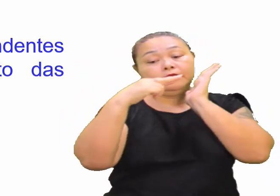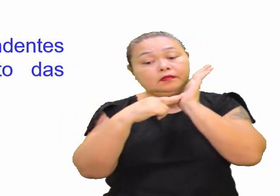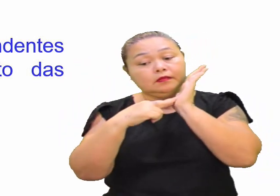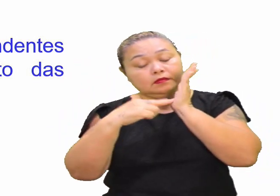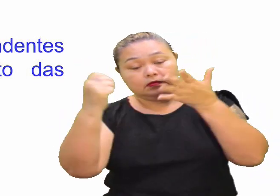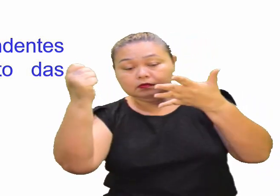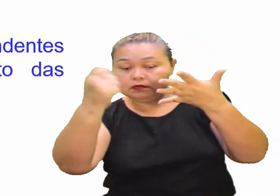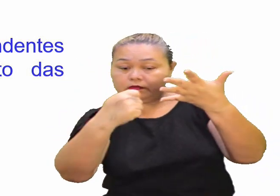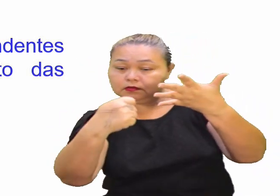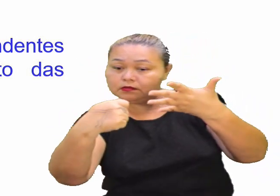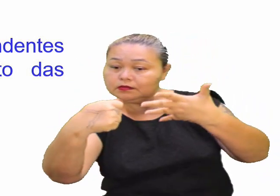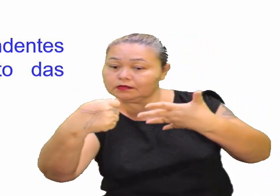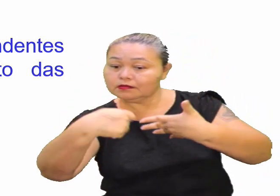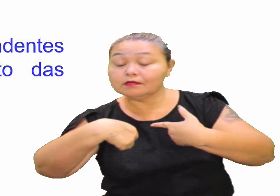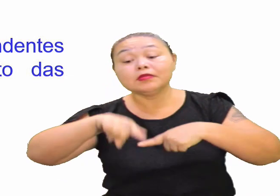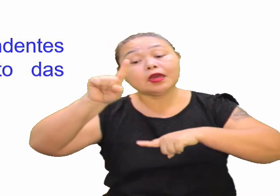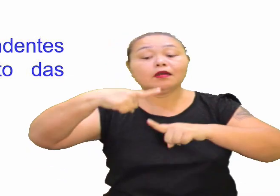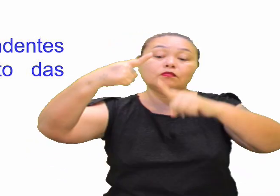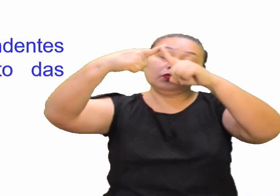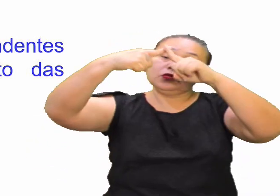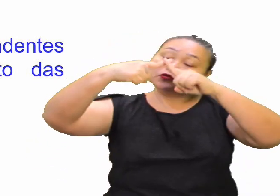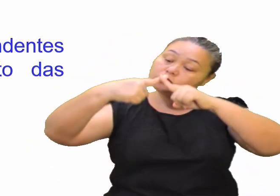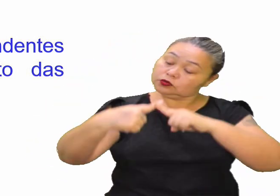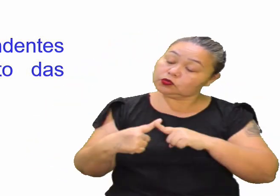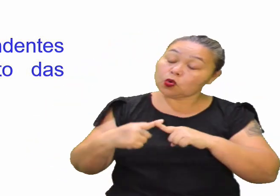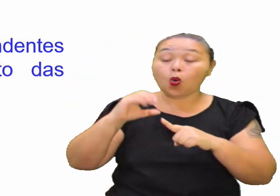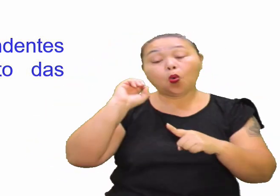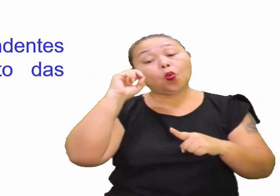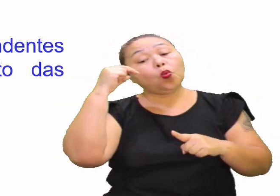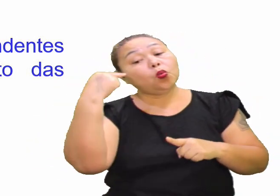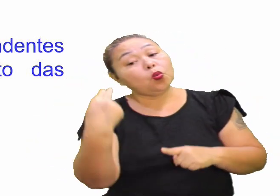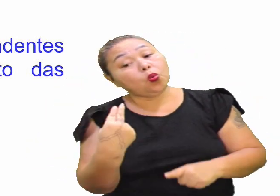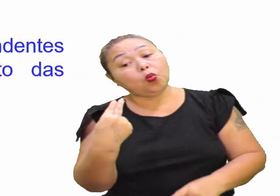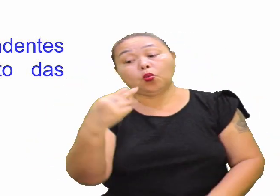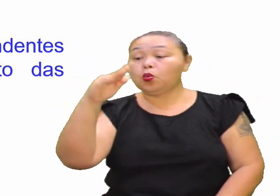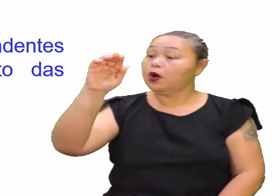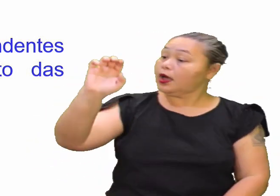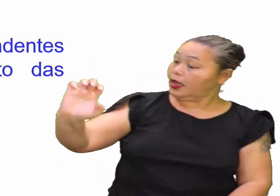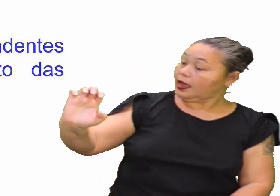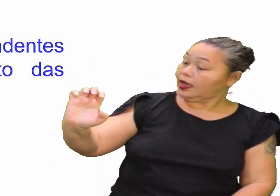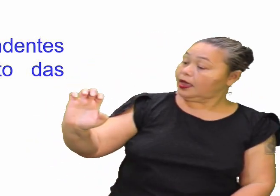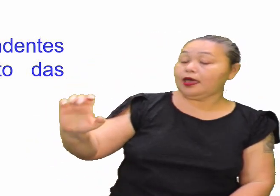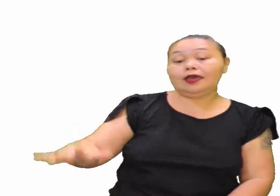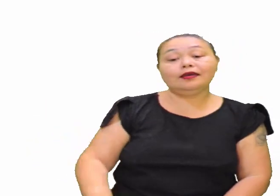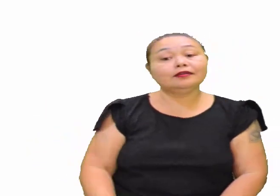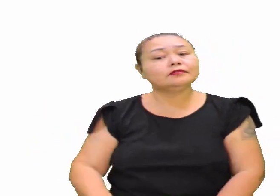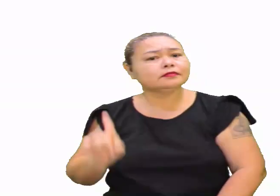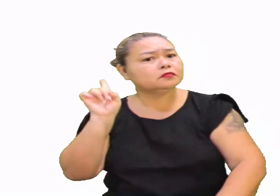lei. Fale sobre regras de probabilidade denominadas